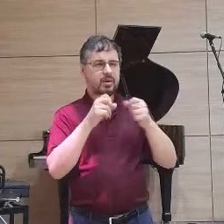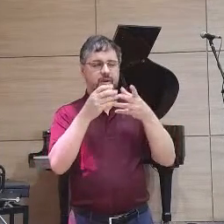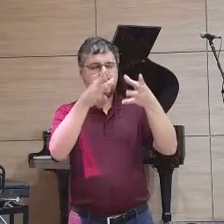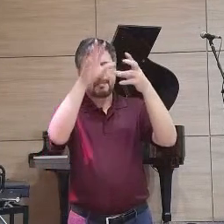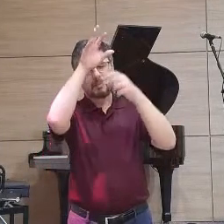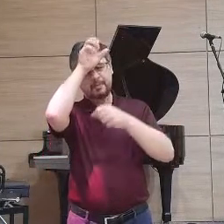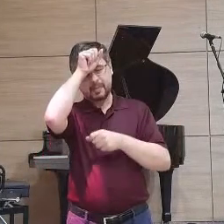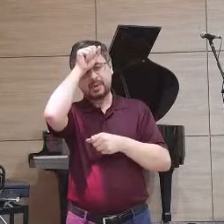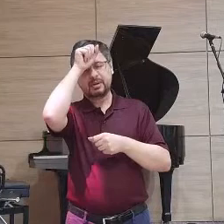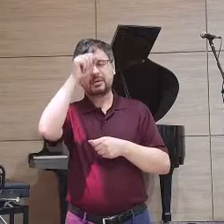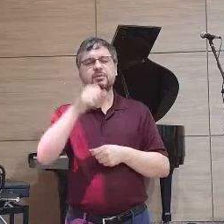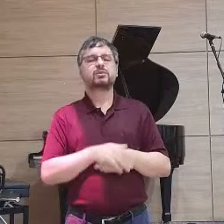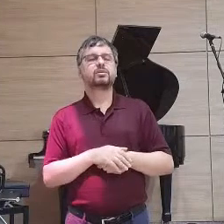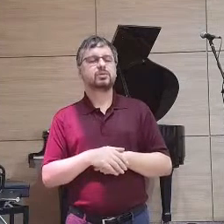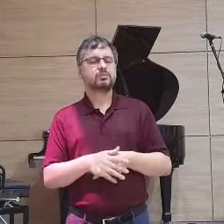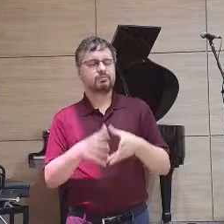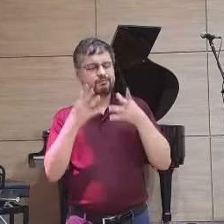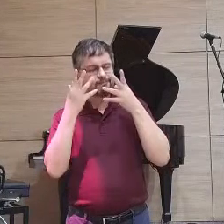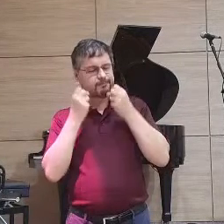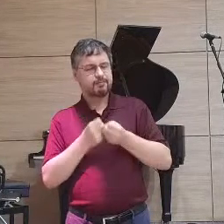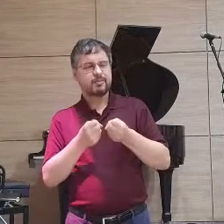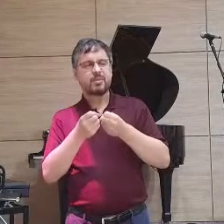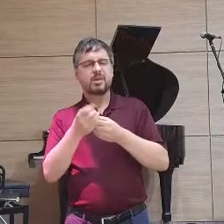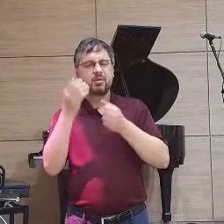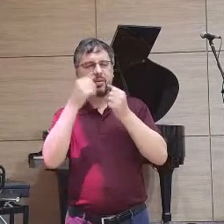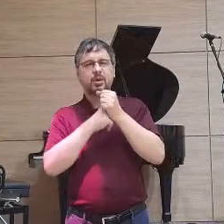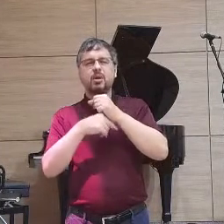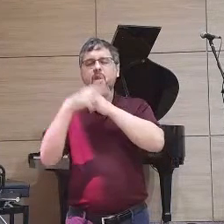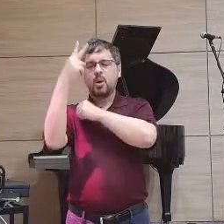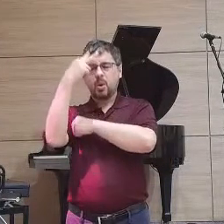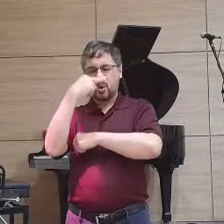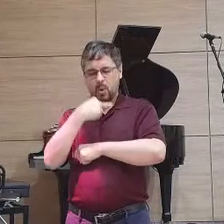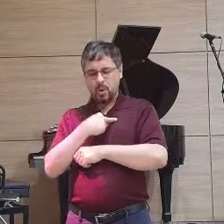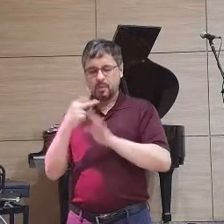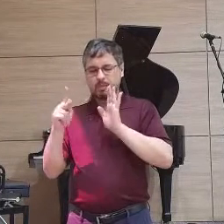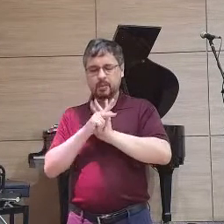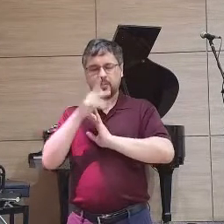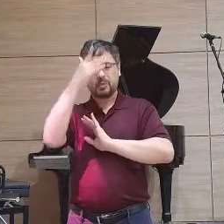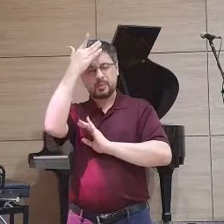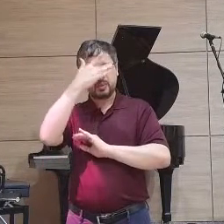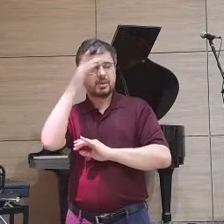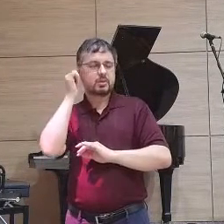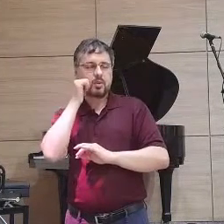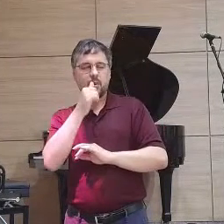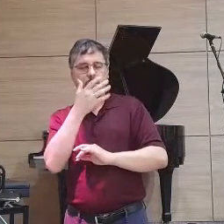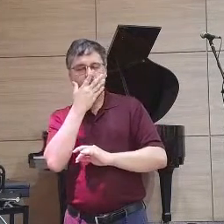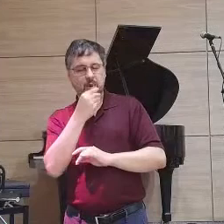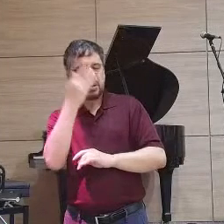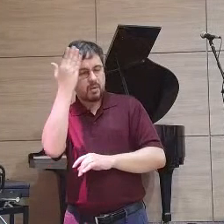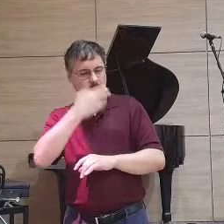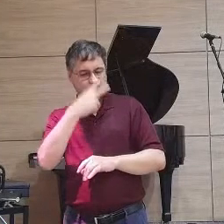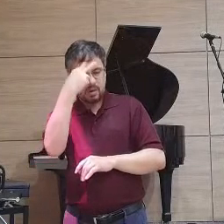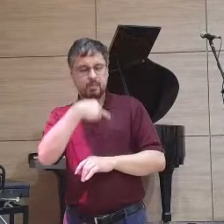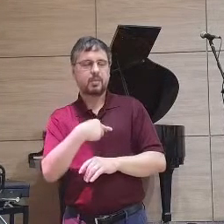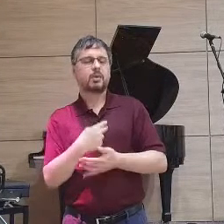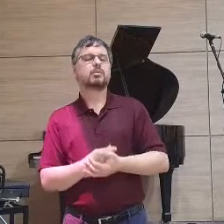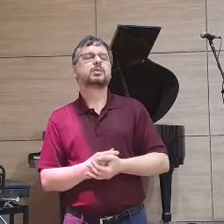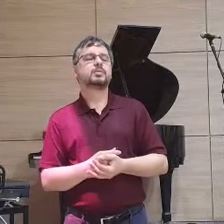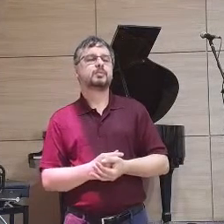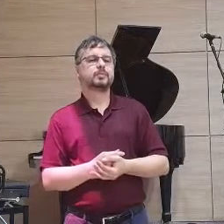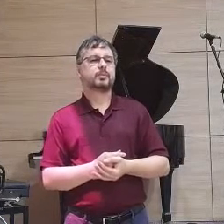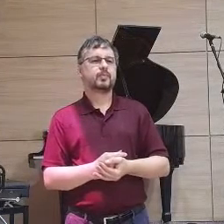pega aí e examine-se pois o homem a mulher assim mesmo mas a mina aí hoje de